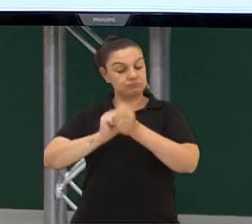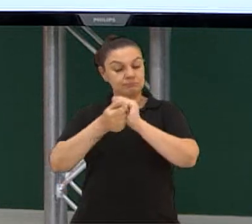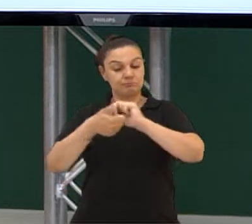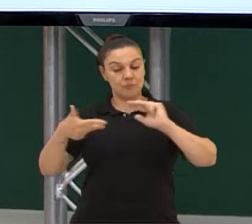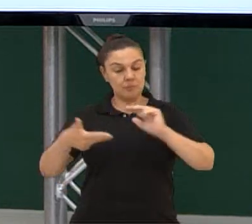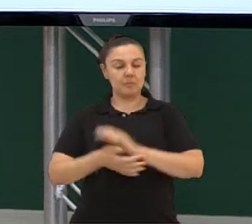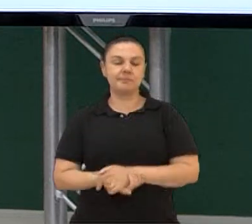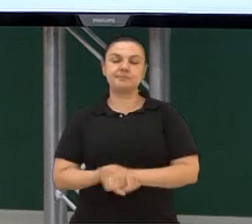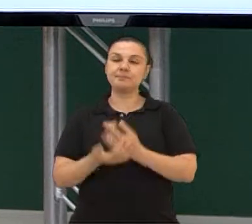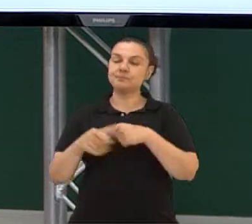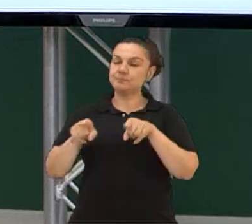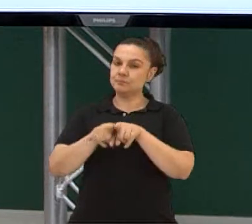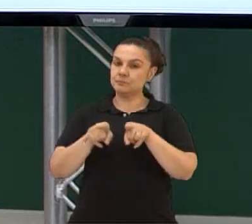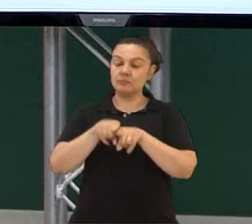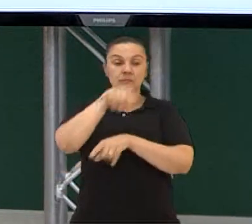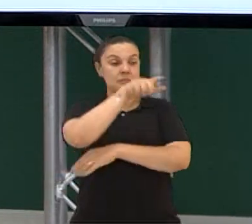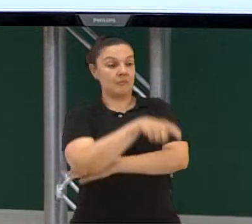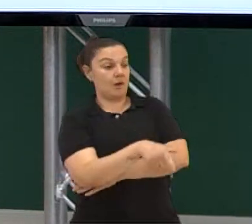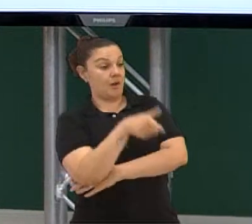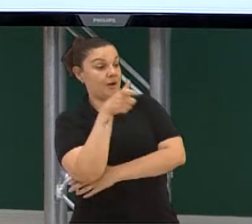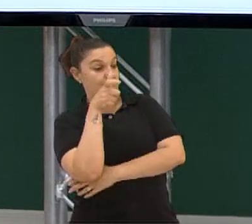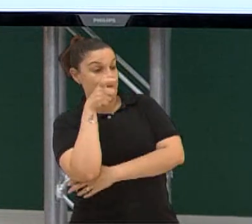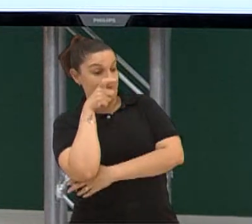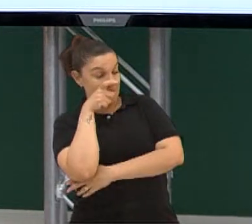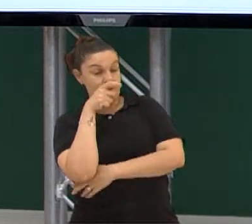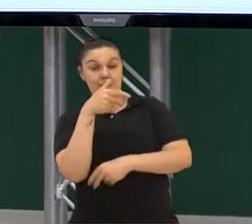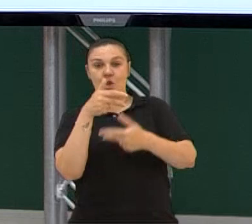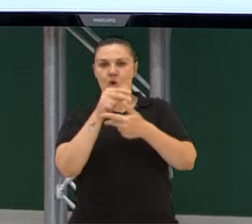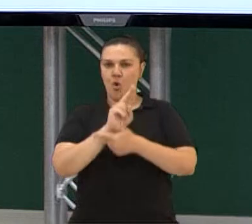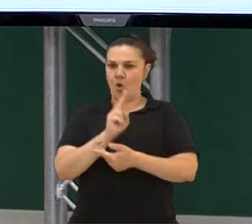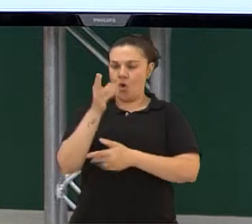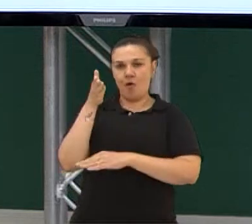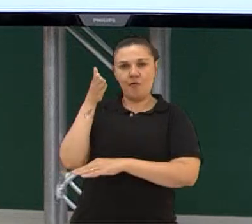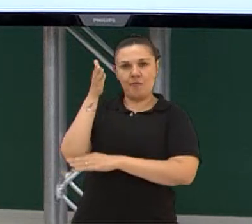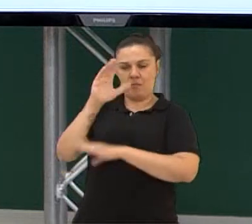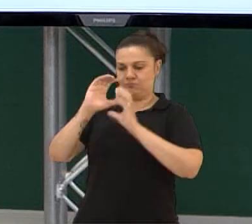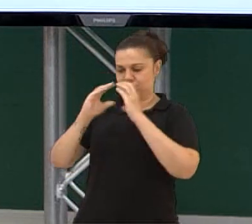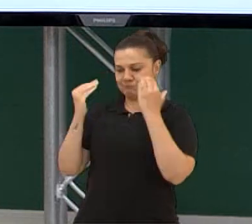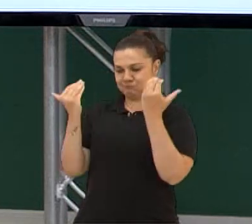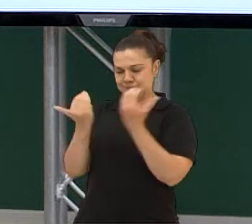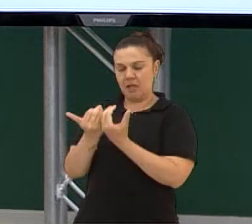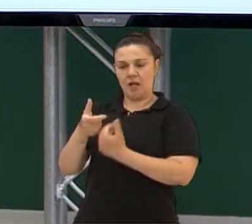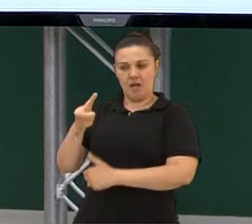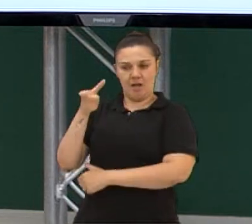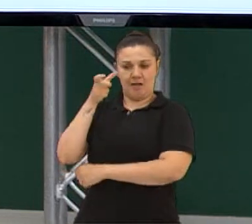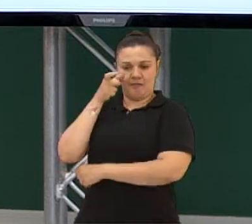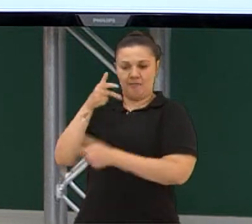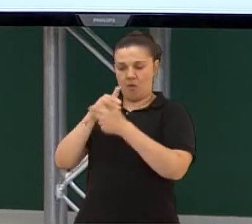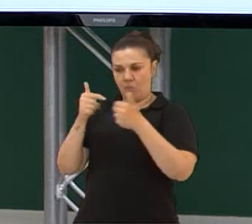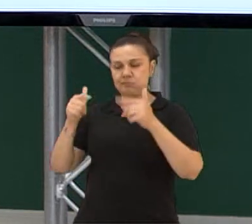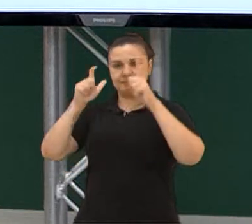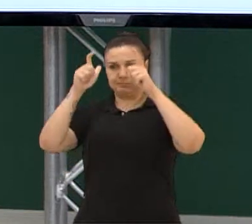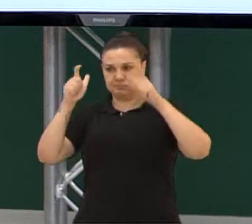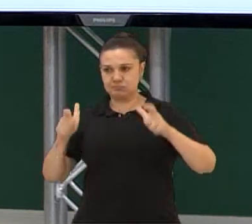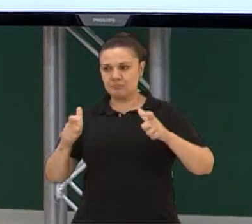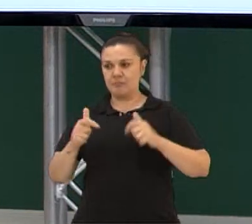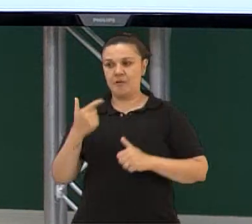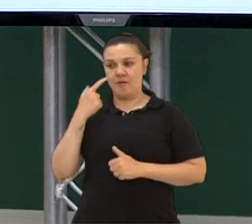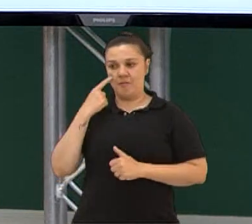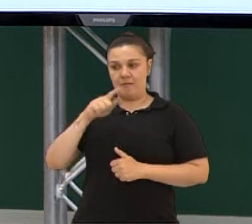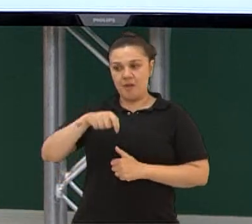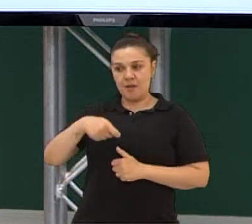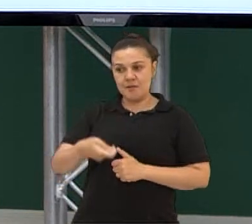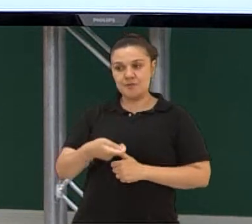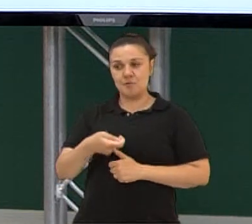esporte. Também quando nós assistimos ou vamos até os estádios ou até os ginásios assistir